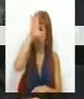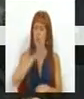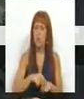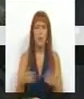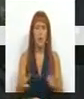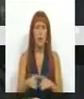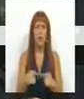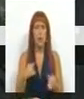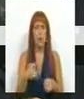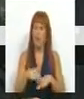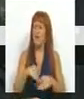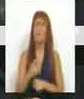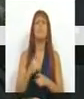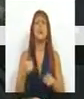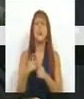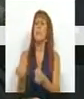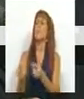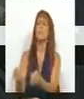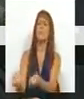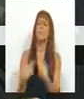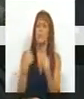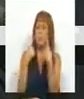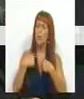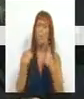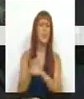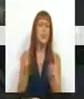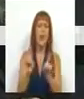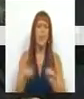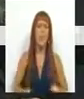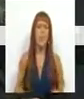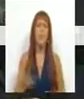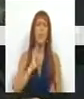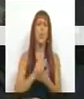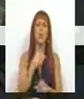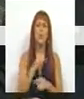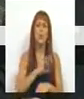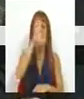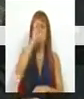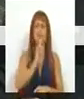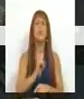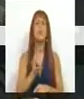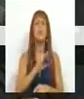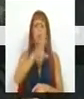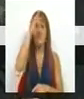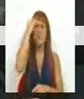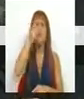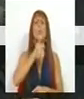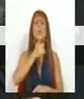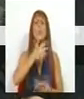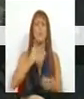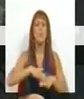Ministro, tendo sido feitos, porque é que não os quer divulgar? Última questão, Sr. Ministro. O que é que o Sr. Ministro pensa